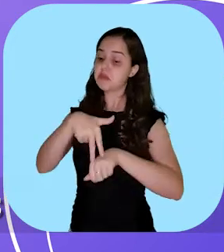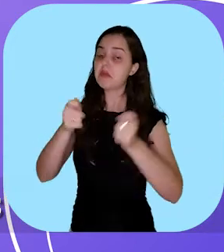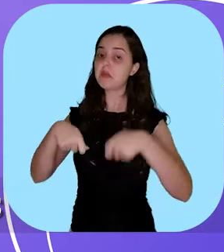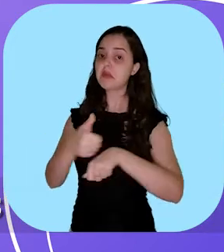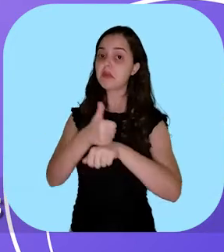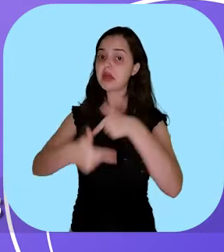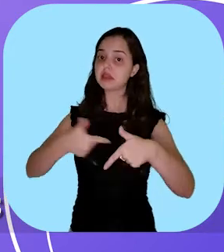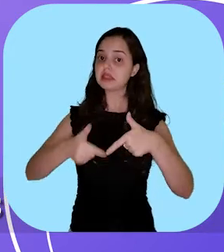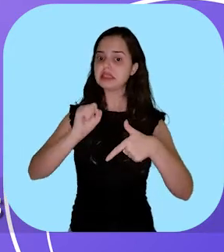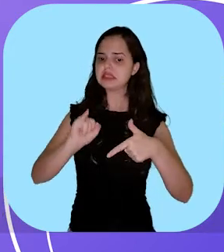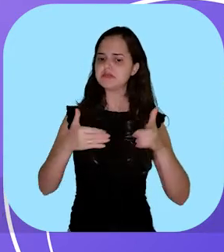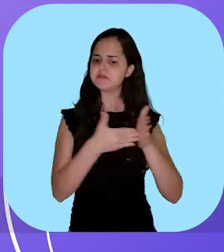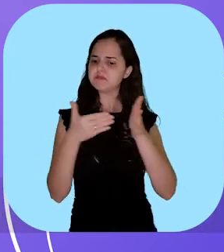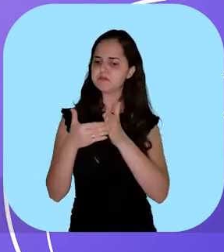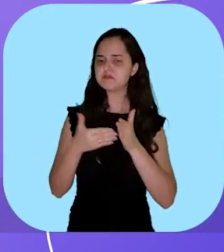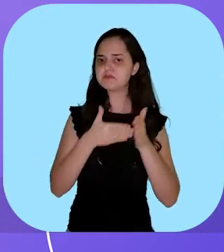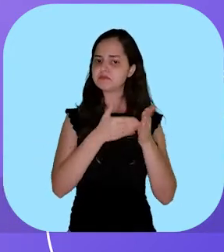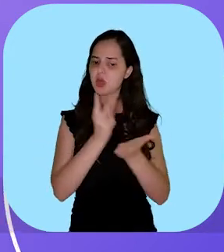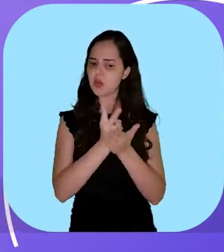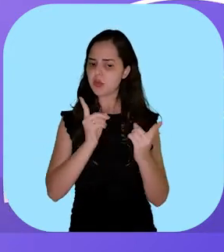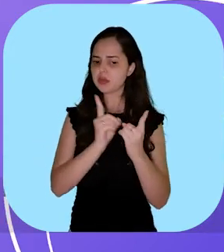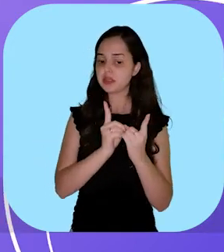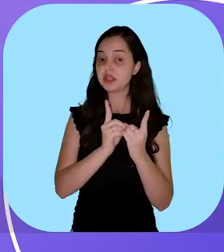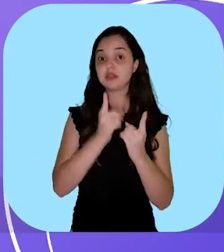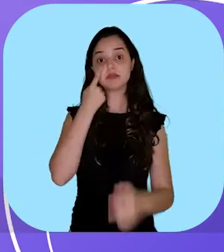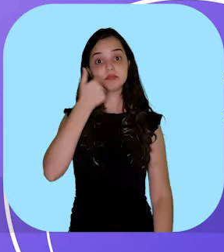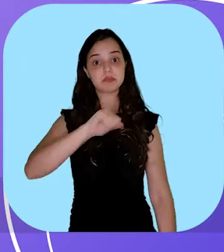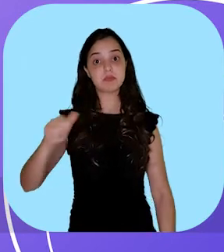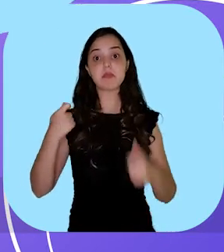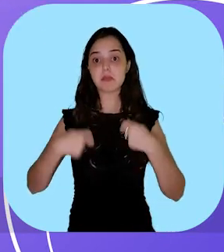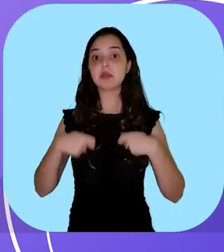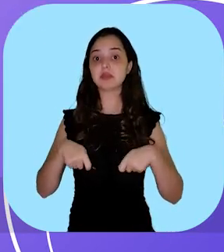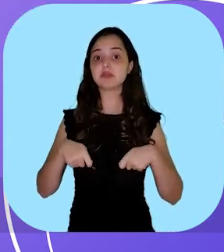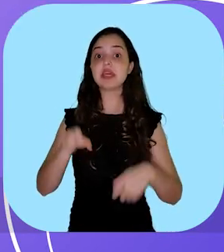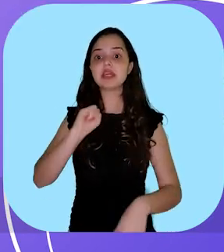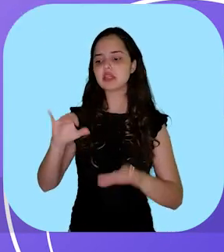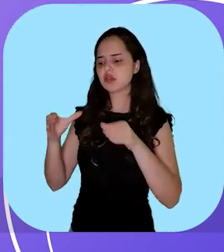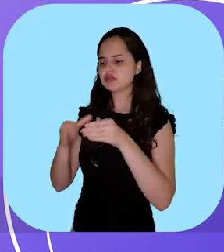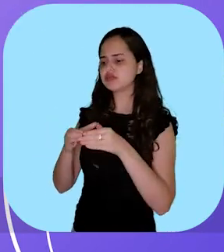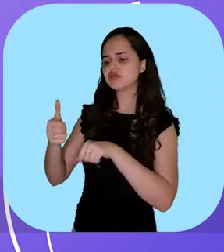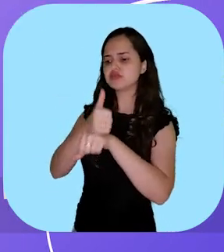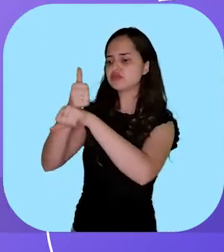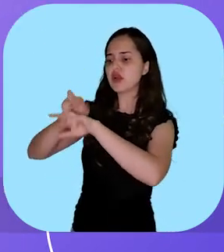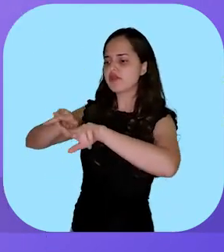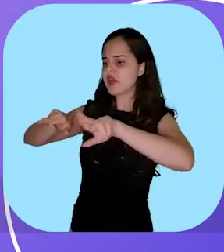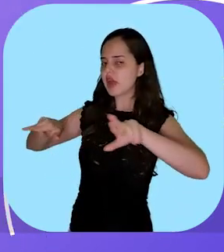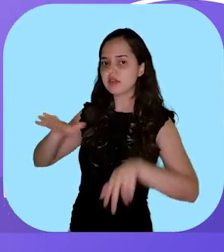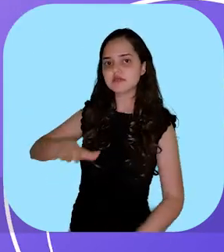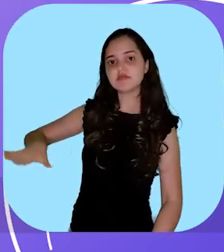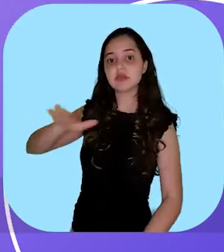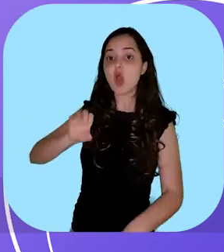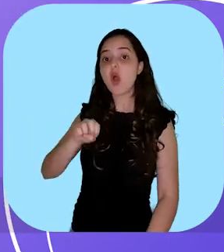há possíveis impedimentos à continuação do atendimento. Ao atuarmos em equipe multiprofissional ou